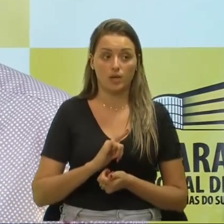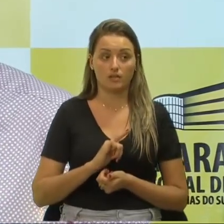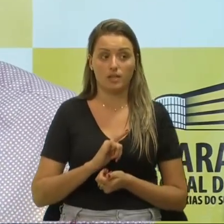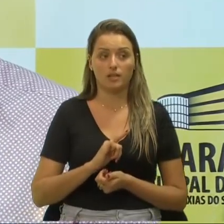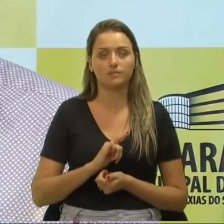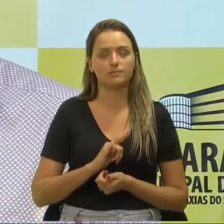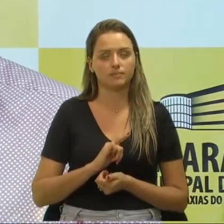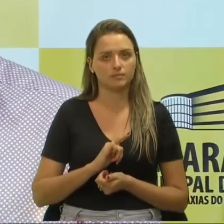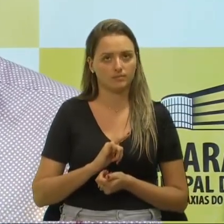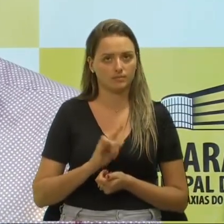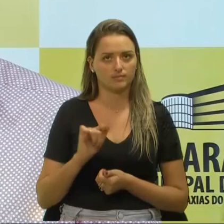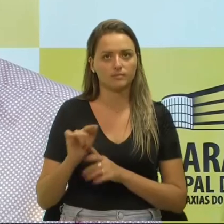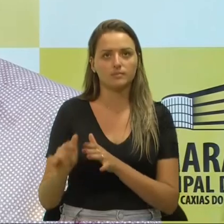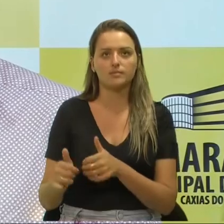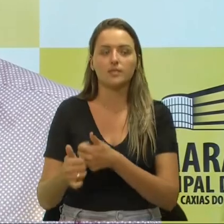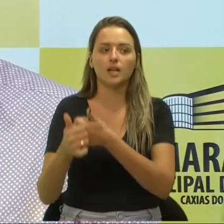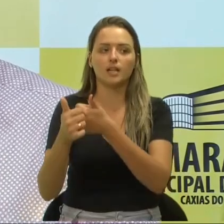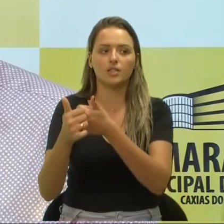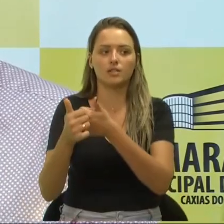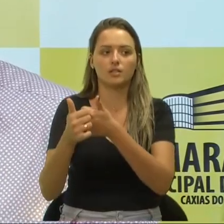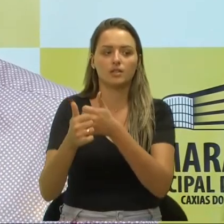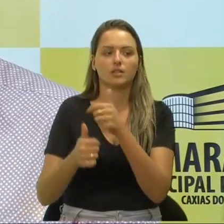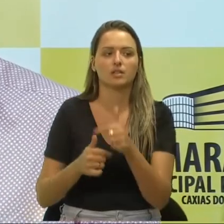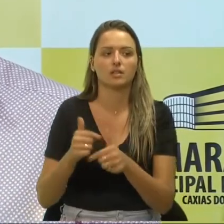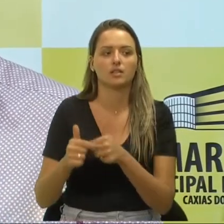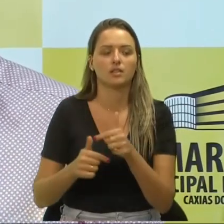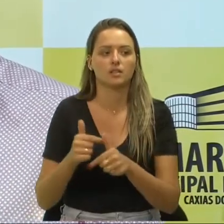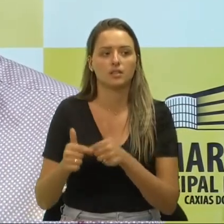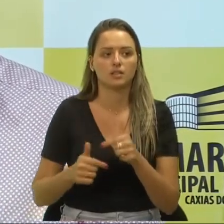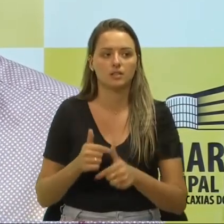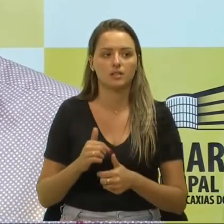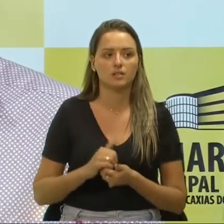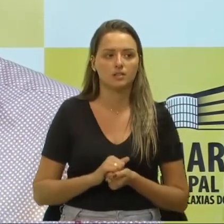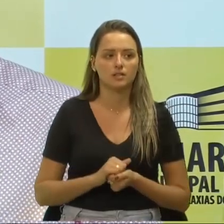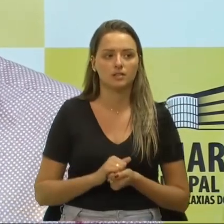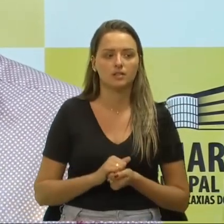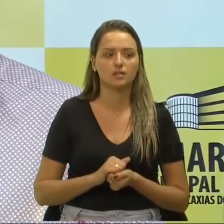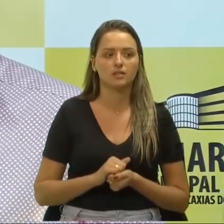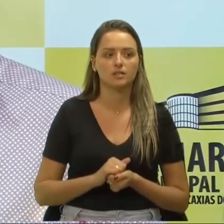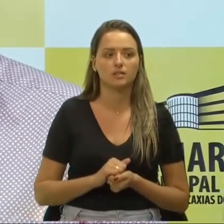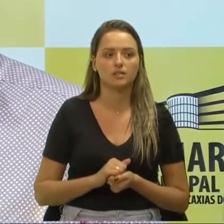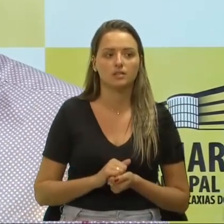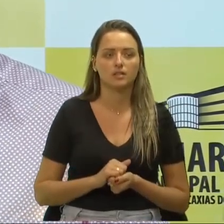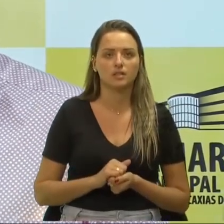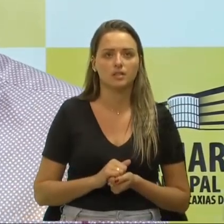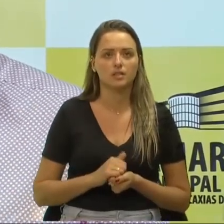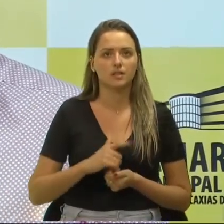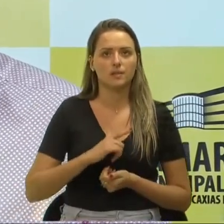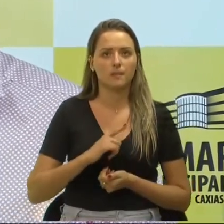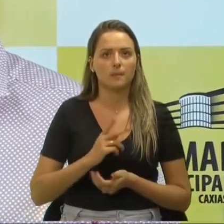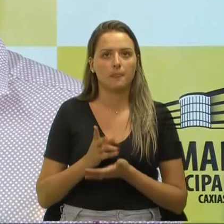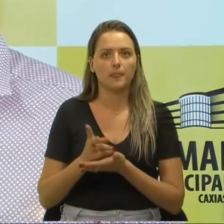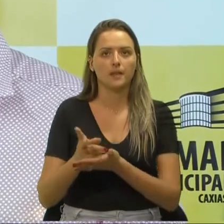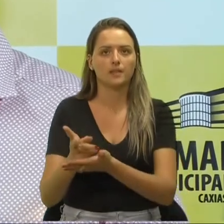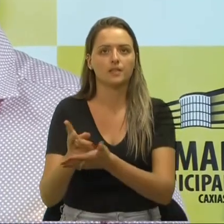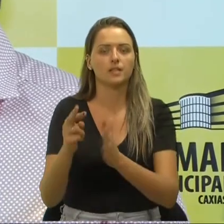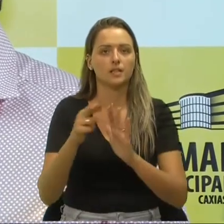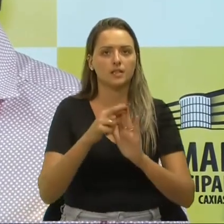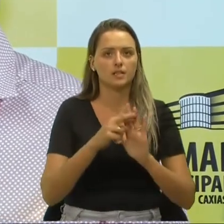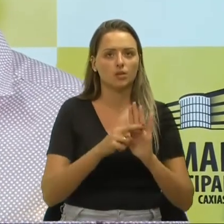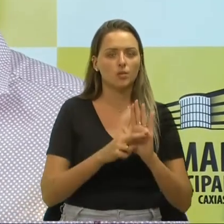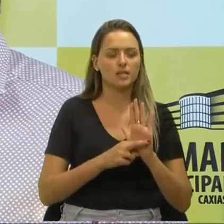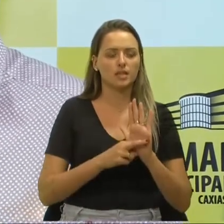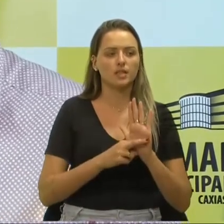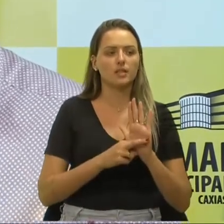de contribuir para melhorar as frentes das suas casas, possa buscar junto ao município, sempre com regramentos,